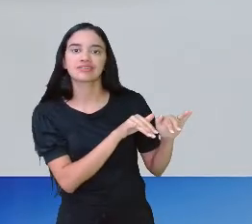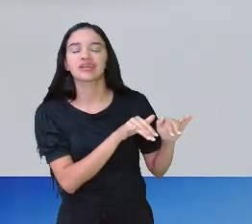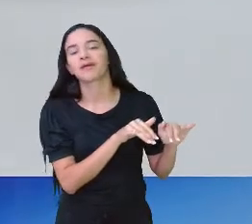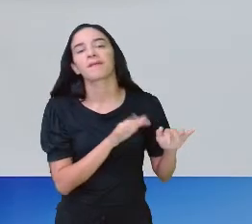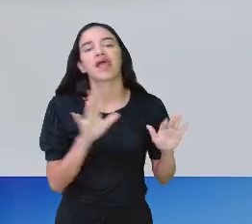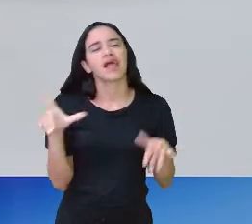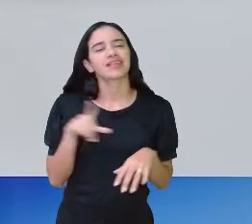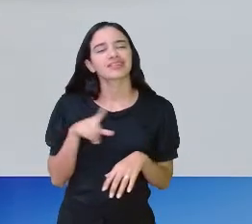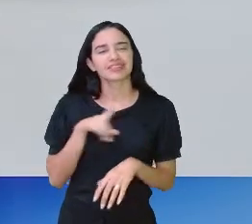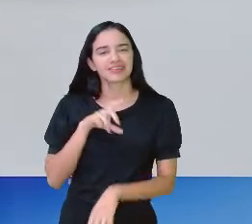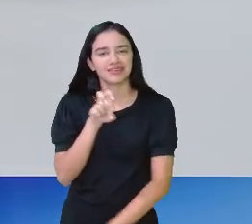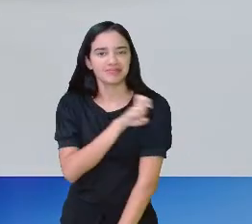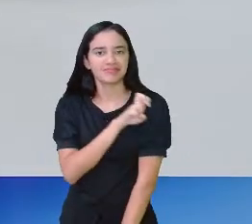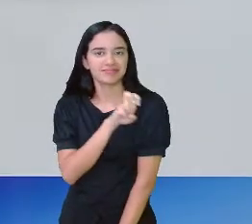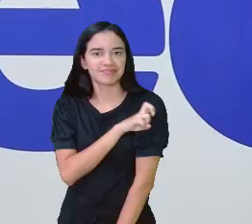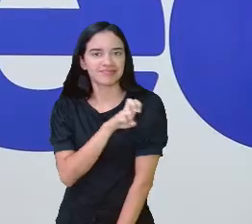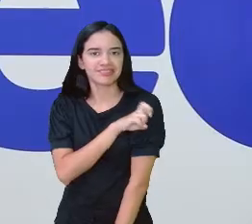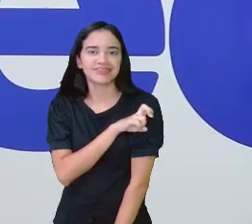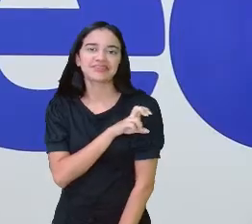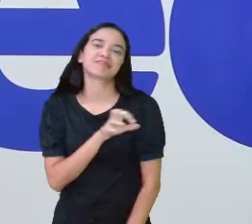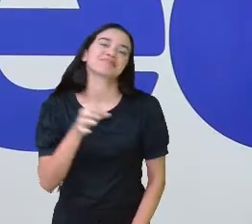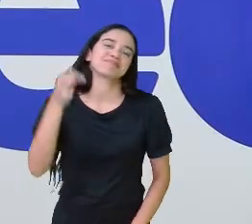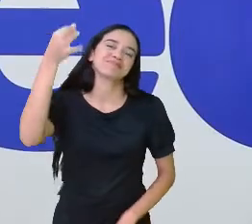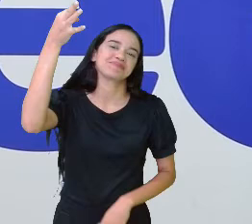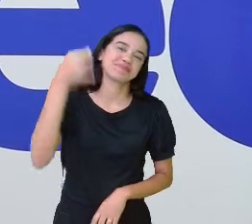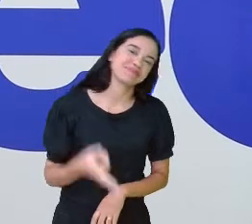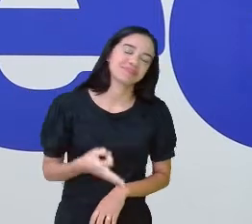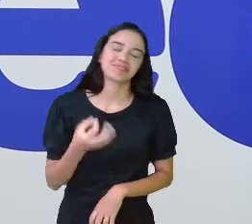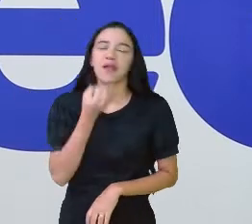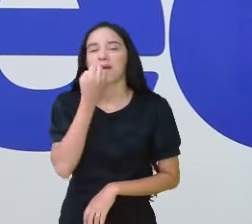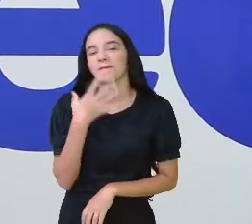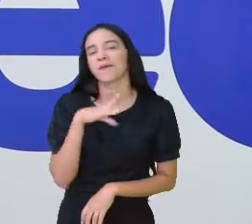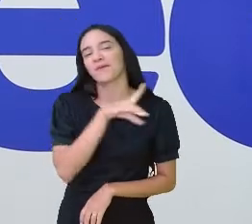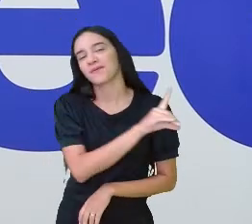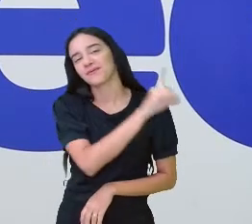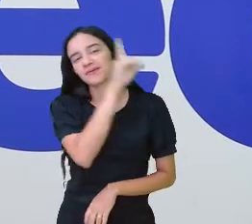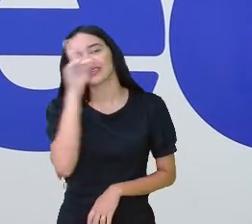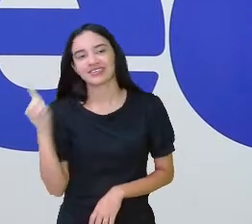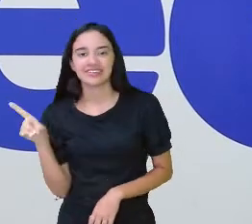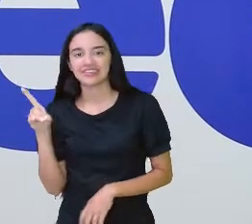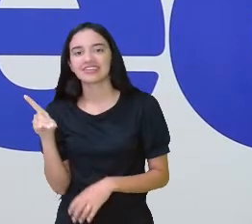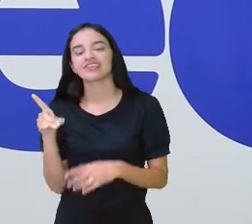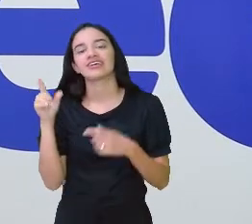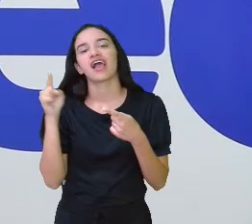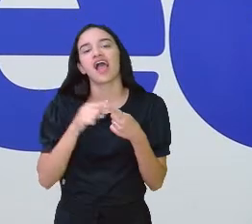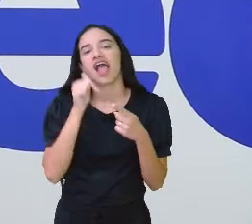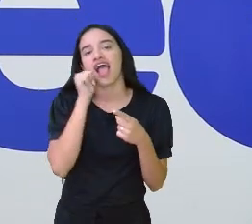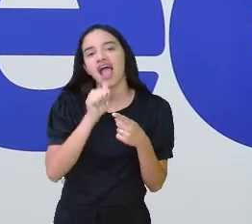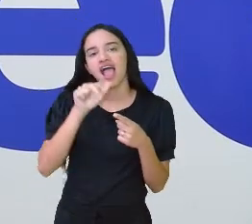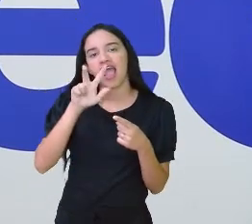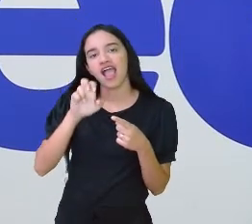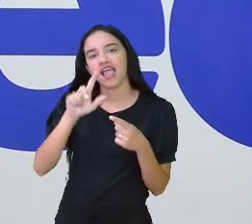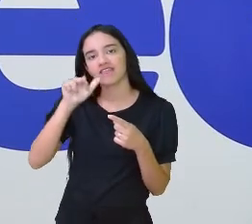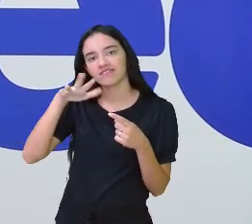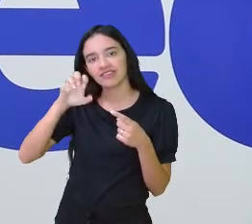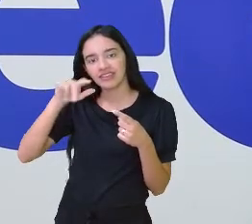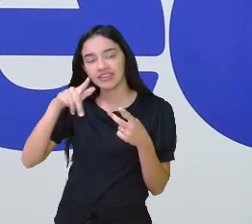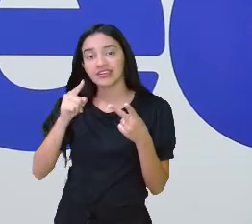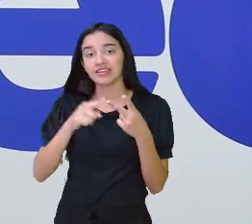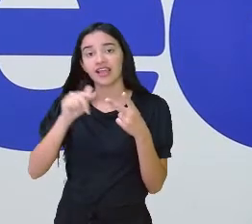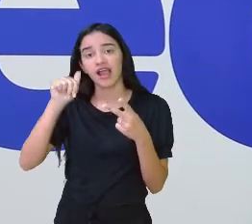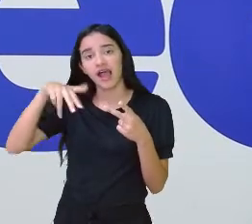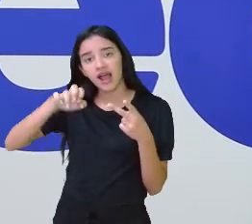tem gente do quinto ano aí? Com certeza. Bom dia, Evelyn, Jonathan, Luan,